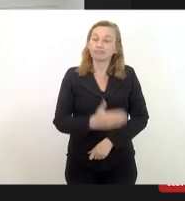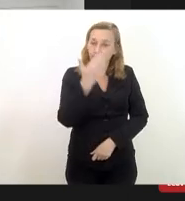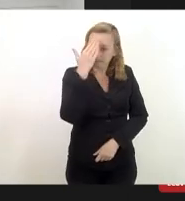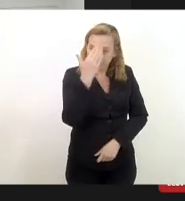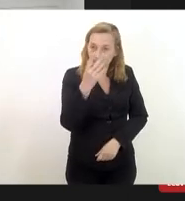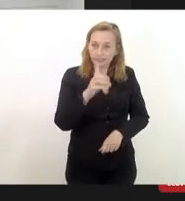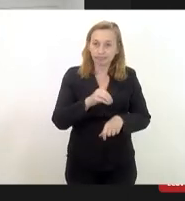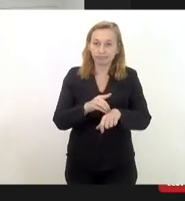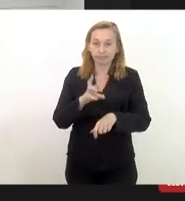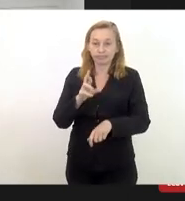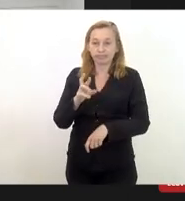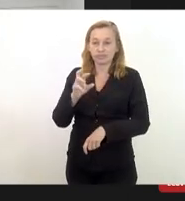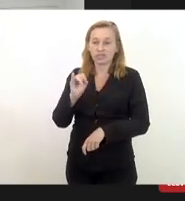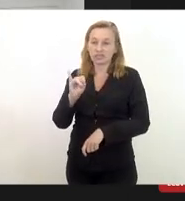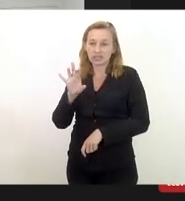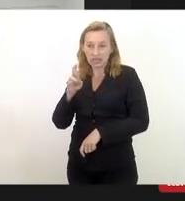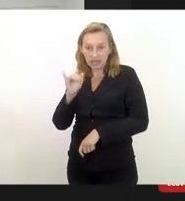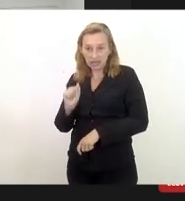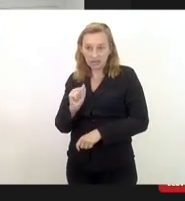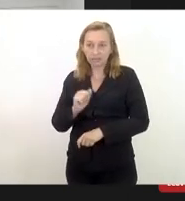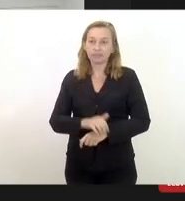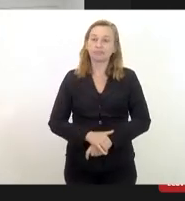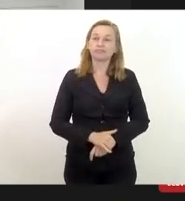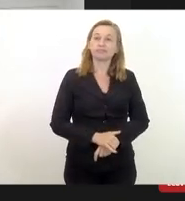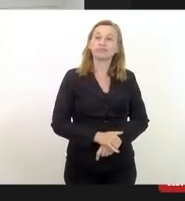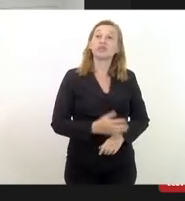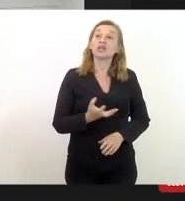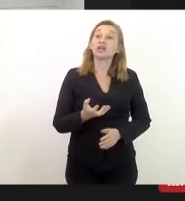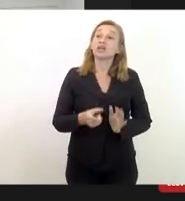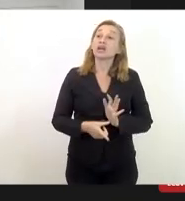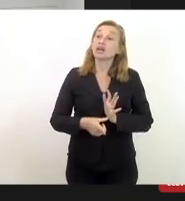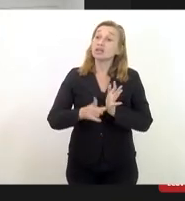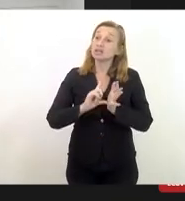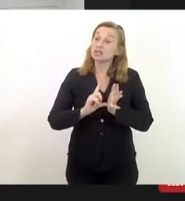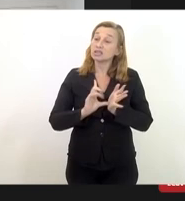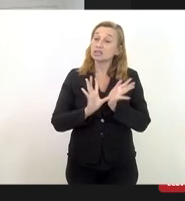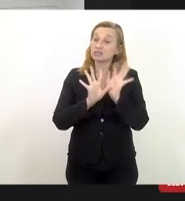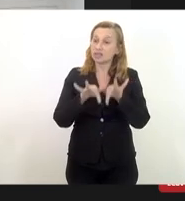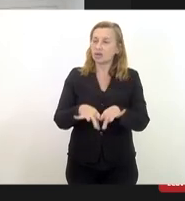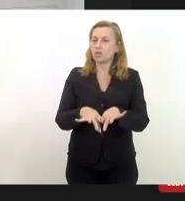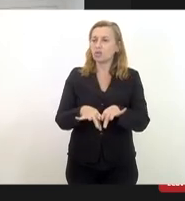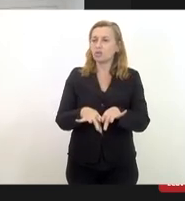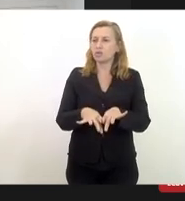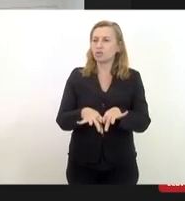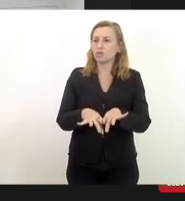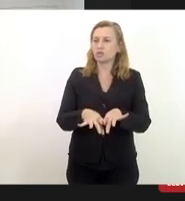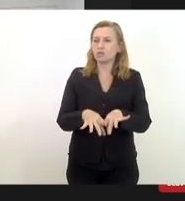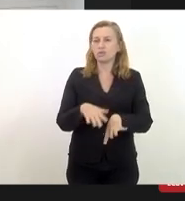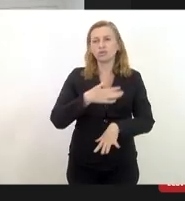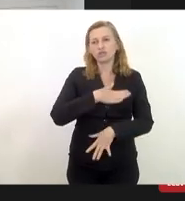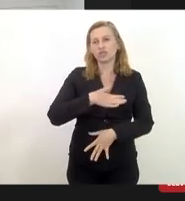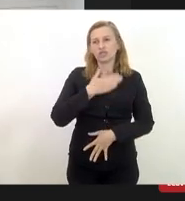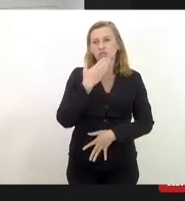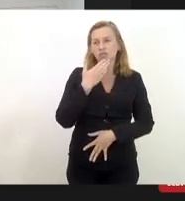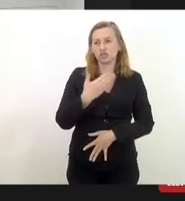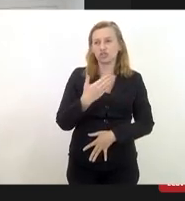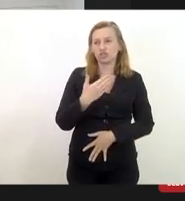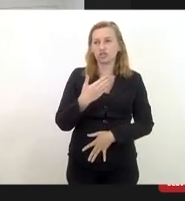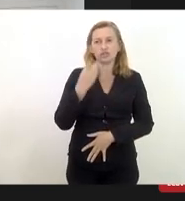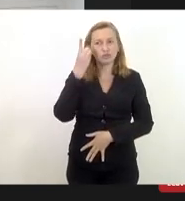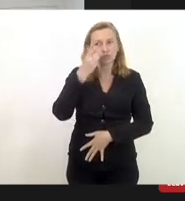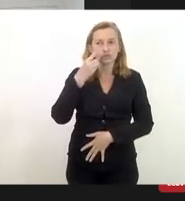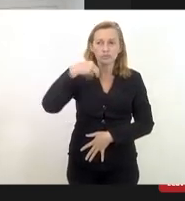Agradecendo a doutora Zaira, eu quero, antes de encerrar, eu gostaria de pedir ao doutor